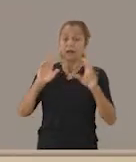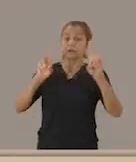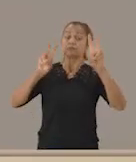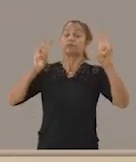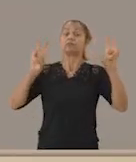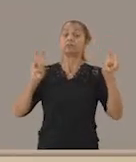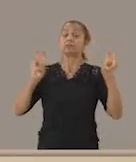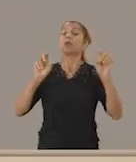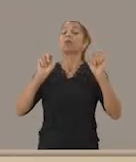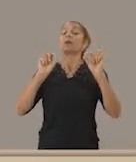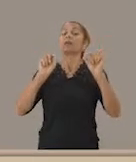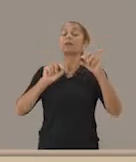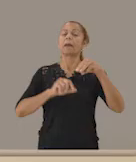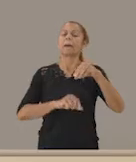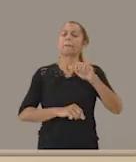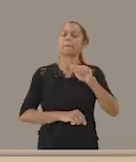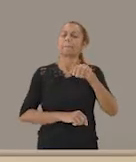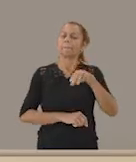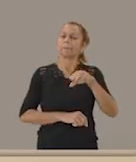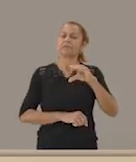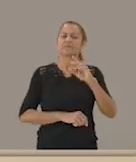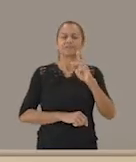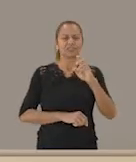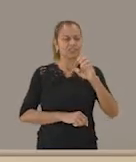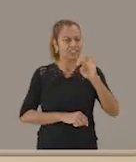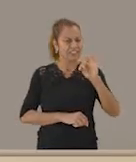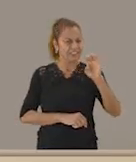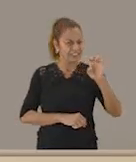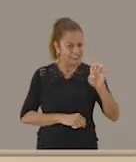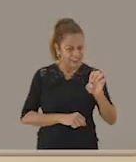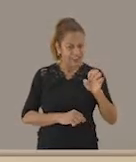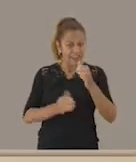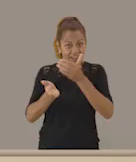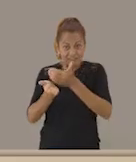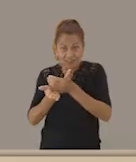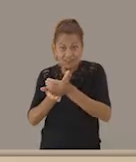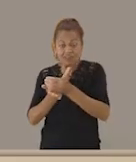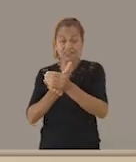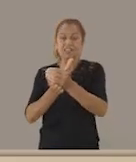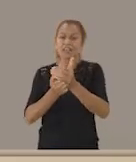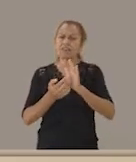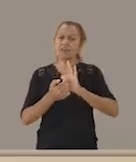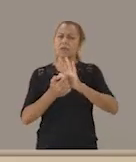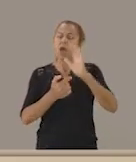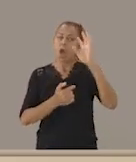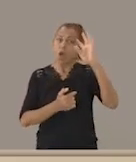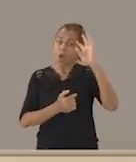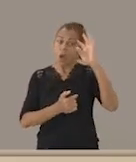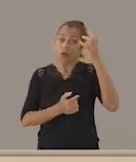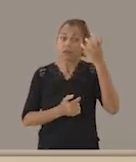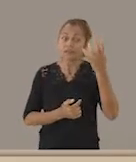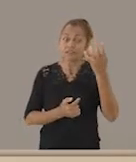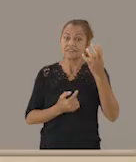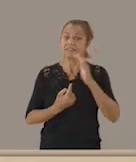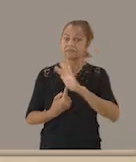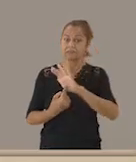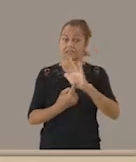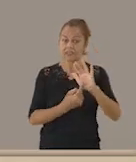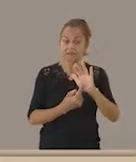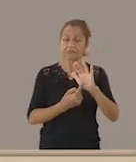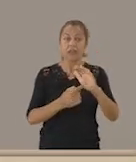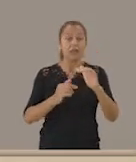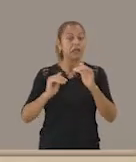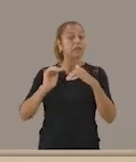é a manchete, introdução é a exposição do fato ou acontecimento,